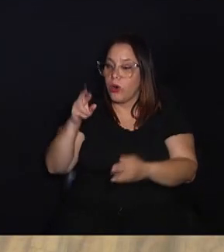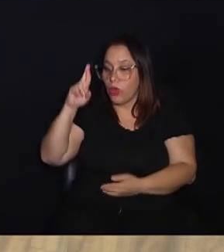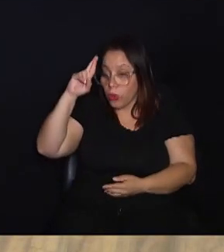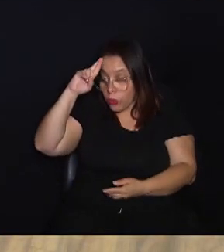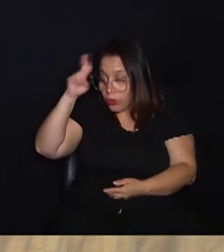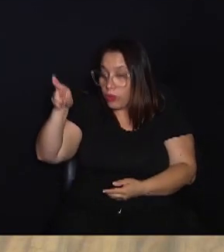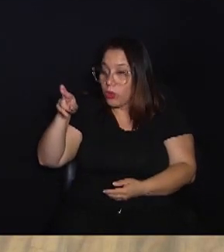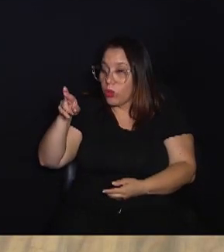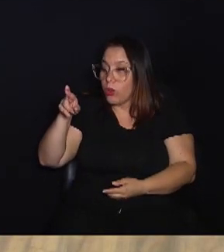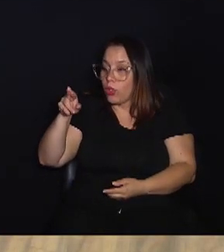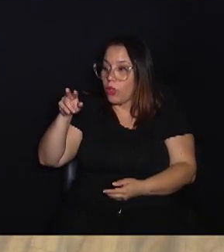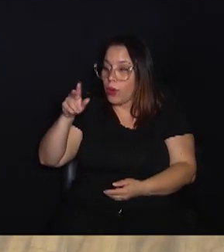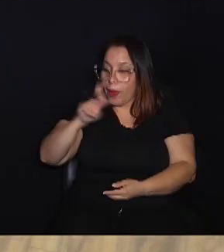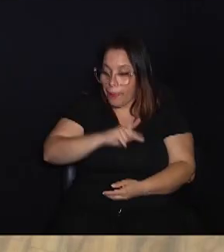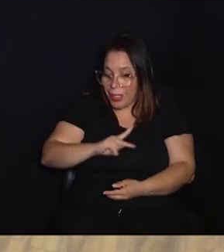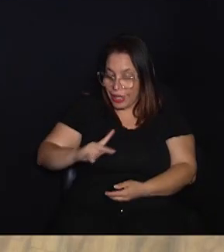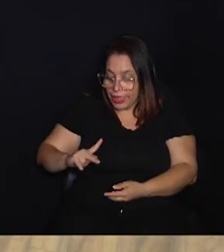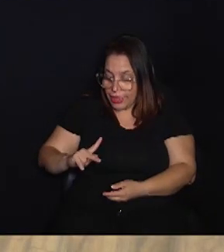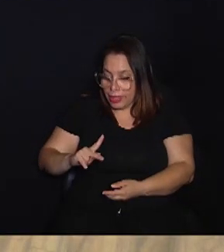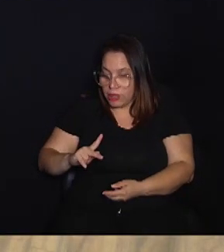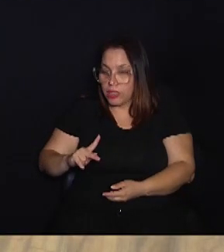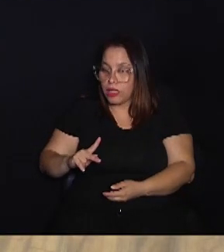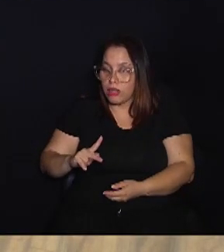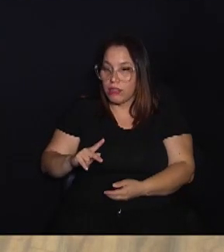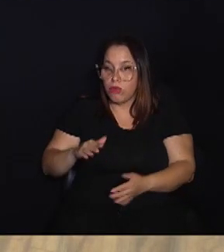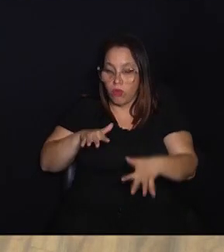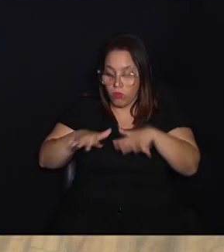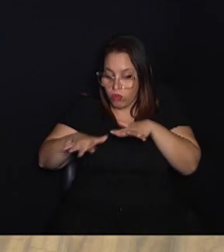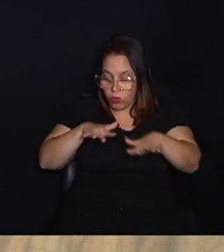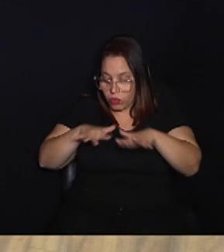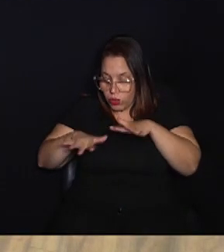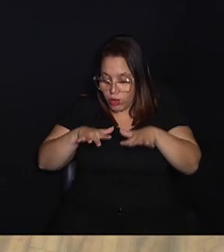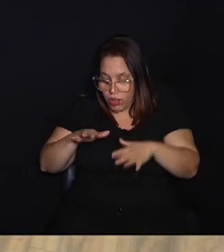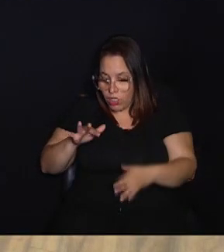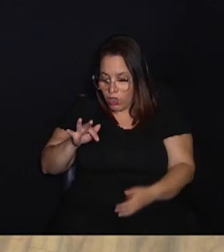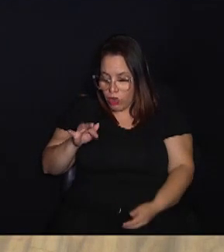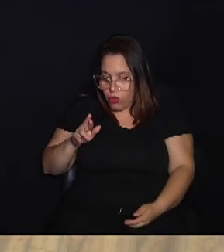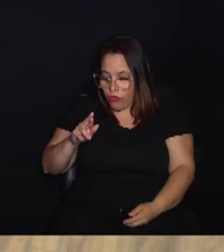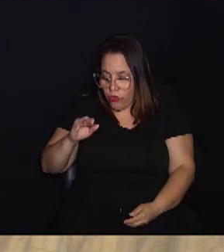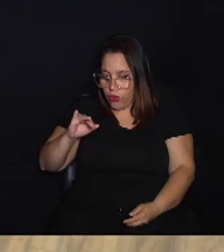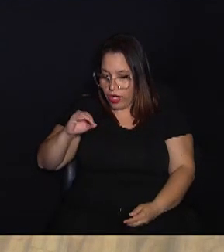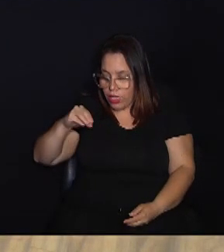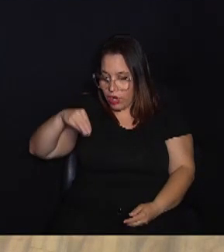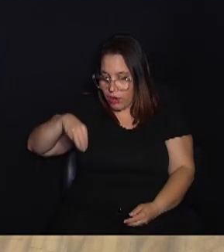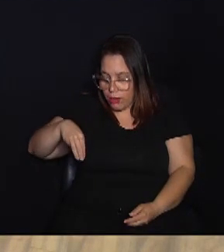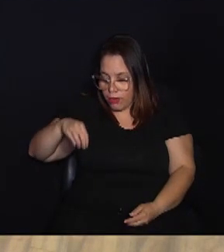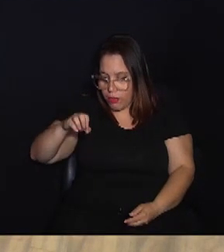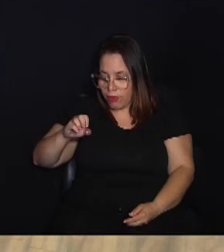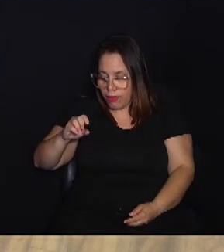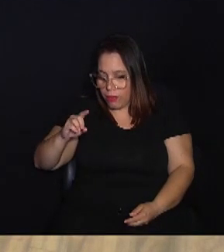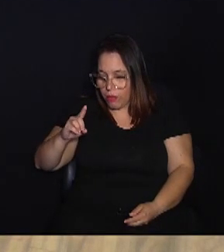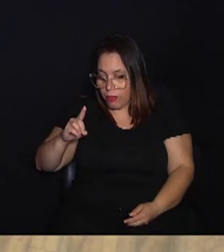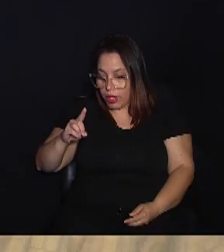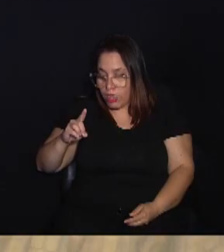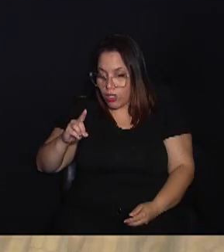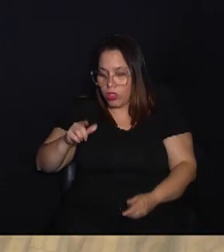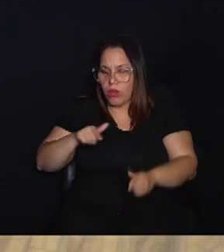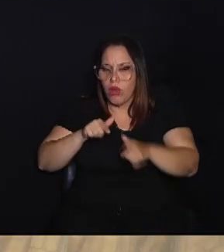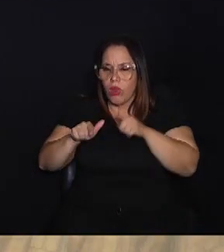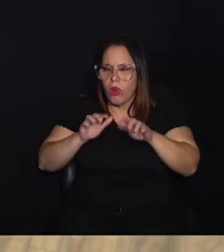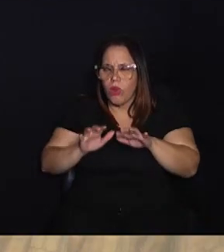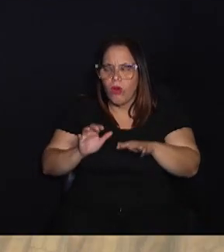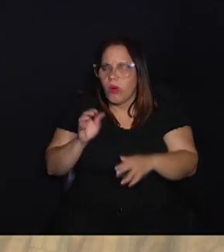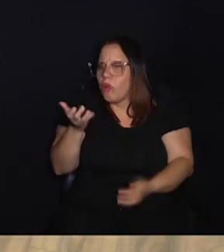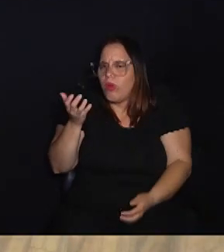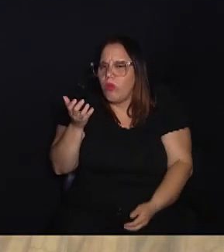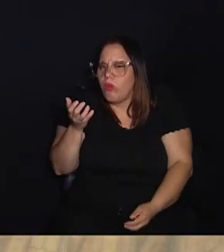senhor é o presidente, né, dessa mobilização Free Mind. Para quem está nos acompanhando, que trabalho que é realizado,